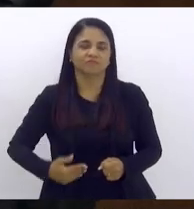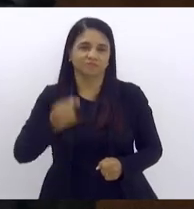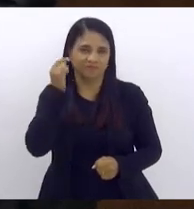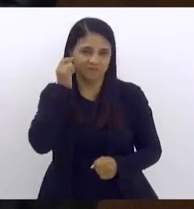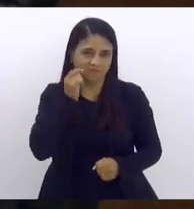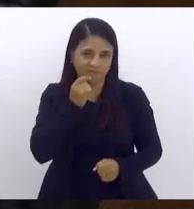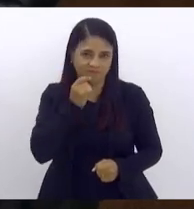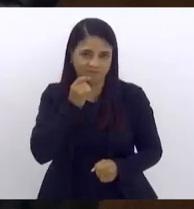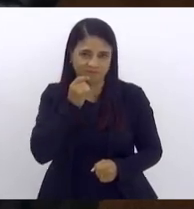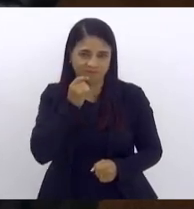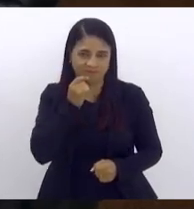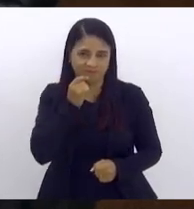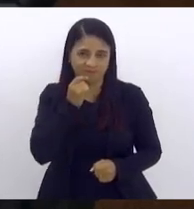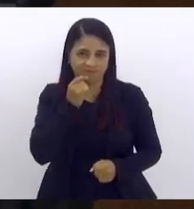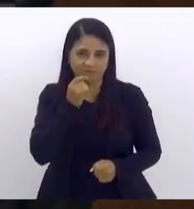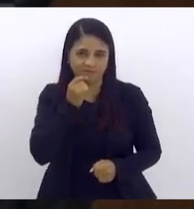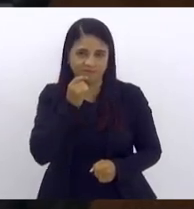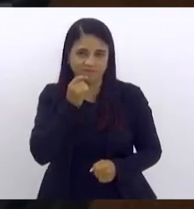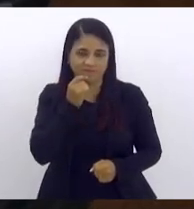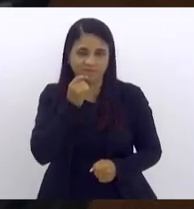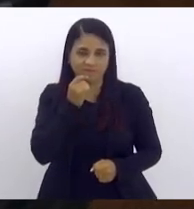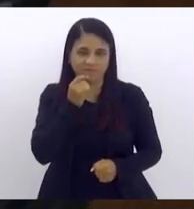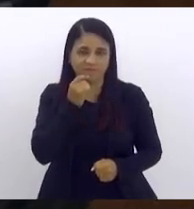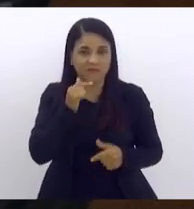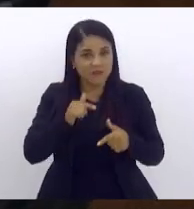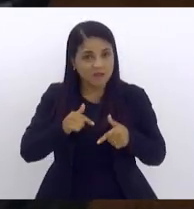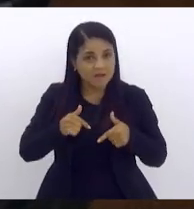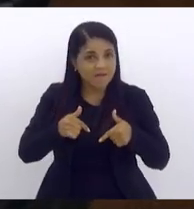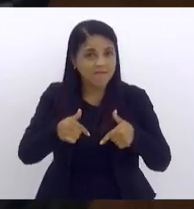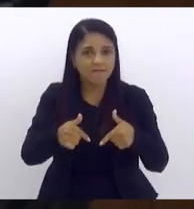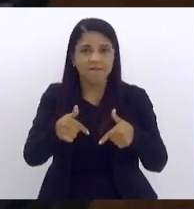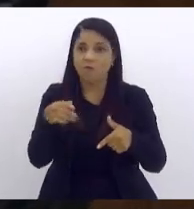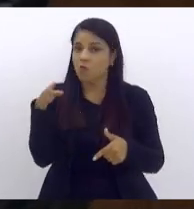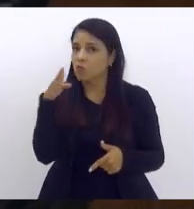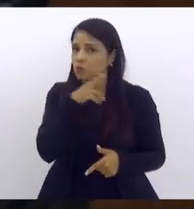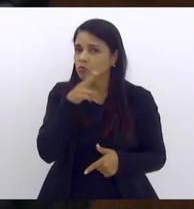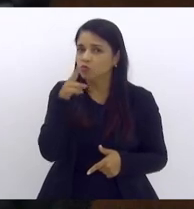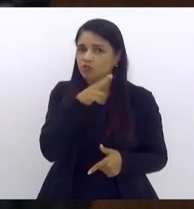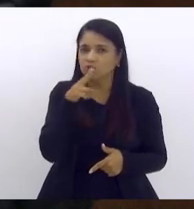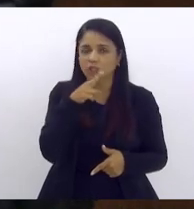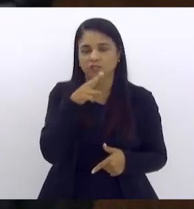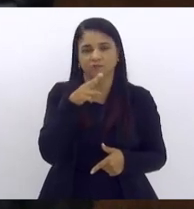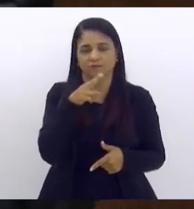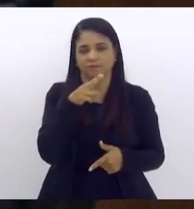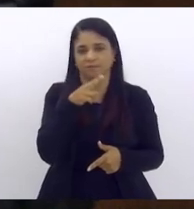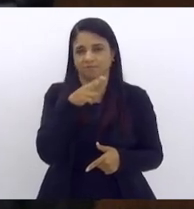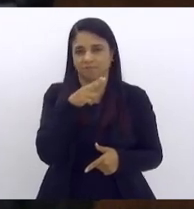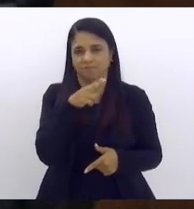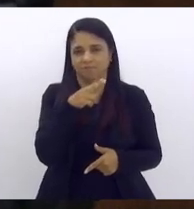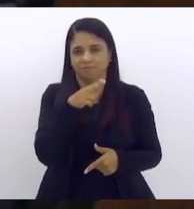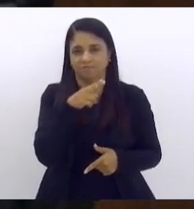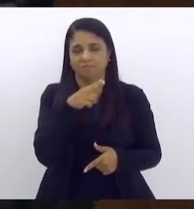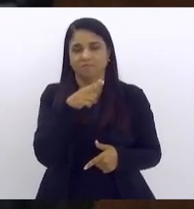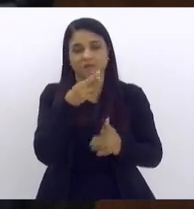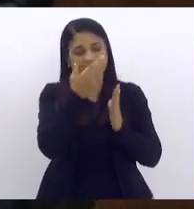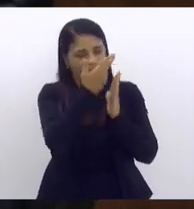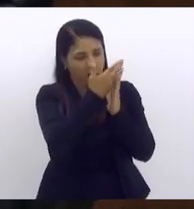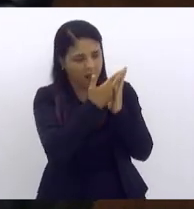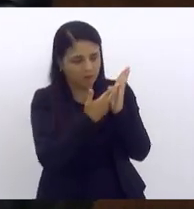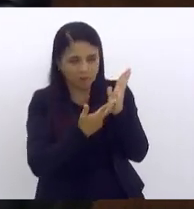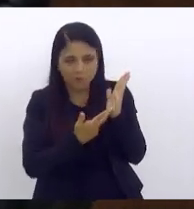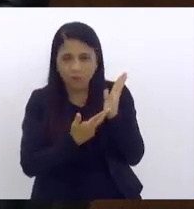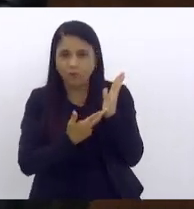Amorim, que medidas cabíveis, urgentes, sejam tomadas de acordo com o relatório da nossa